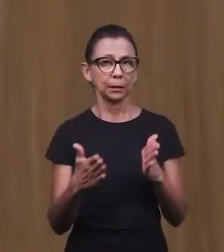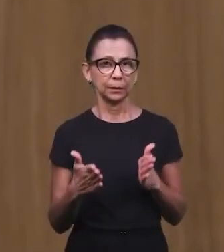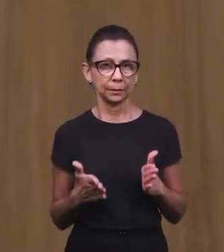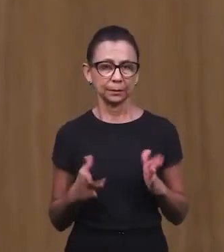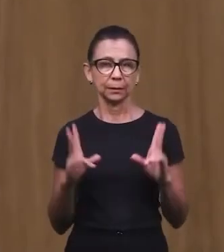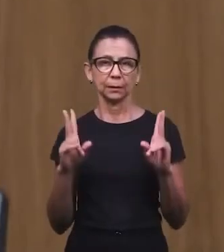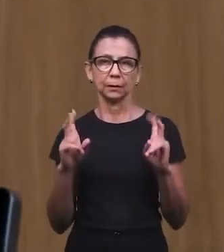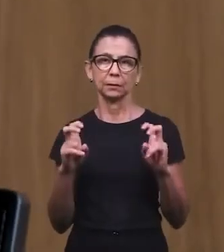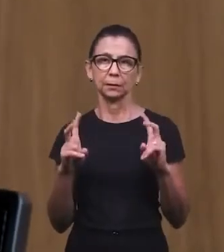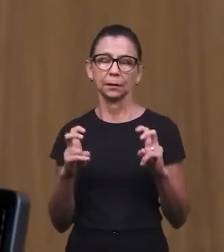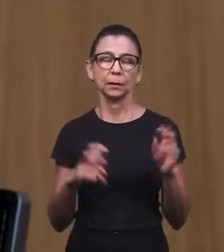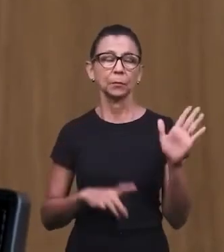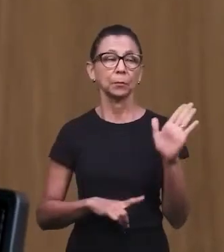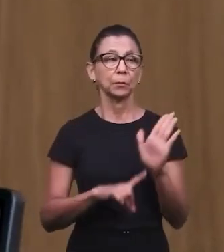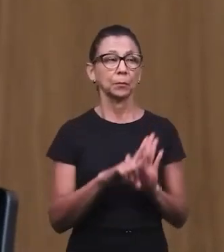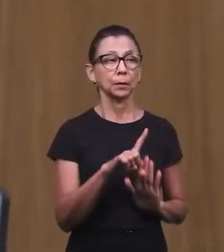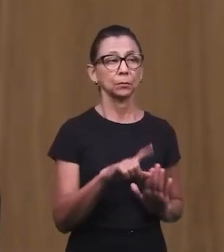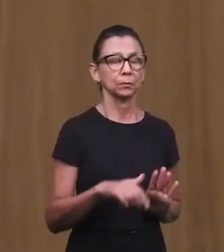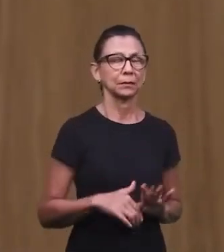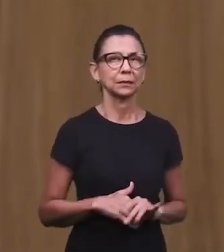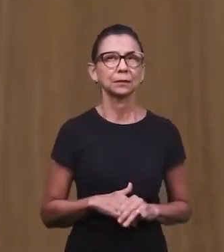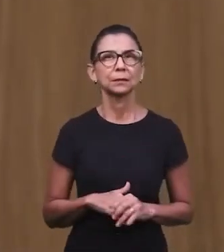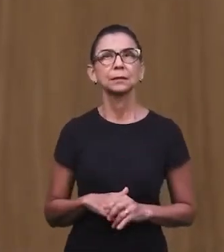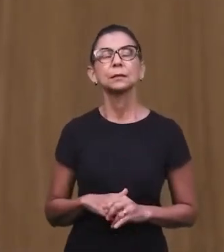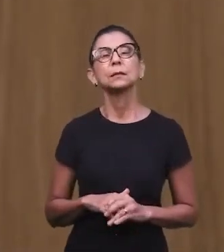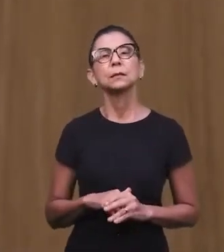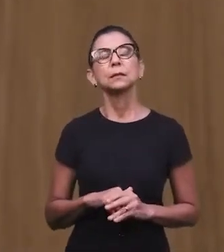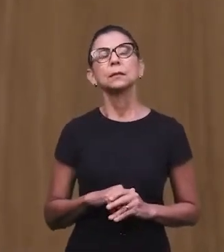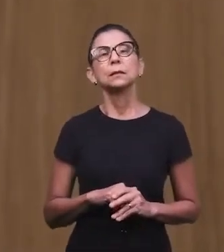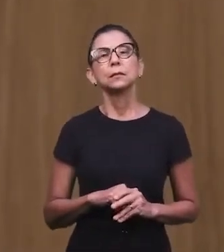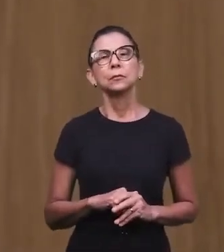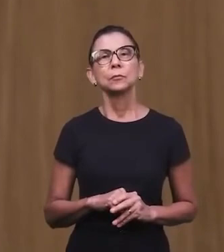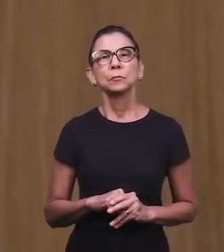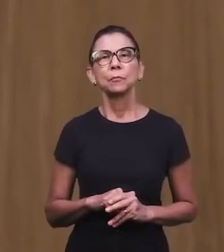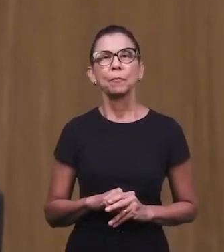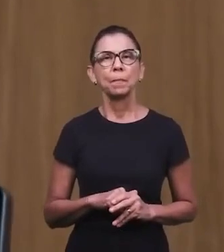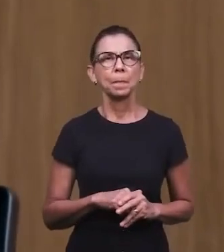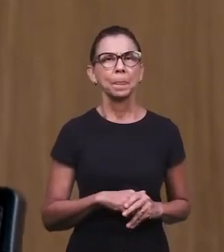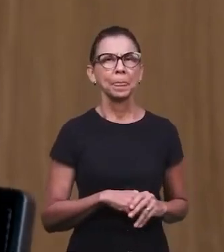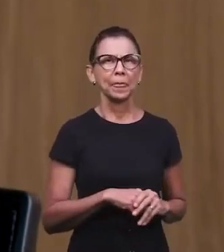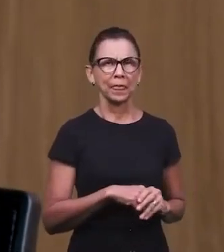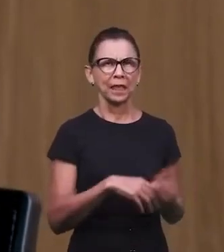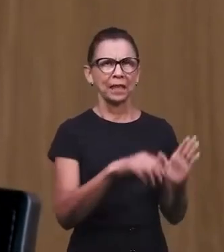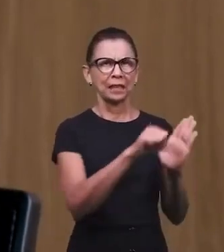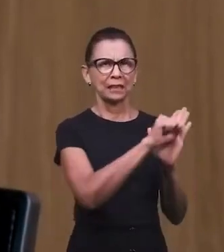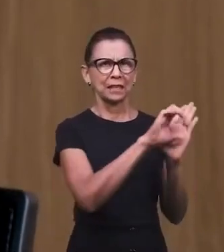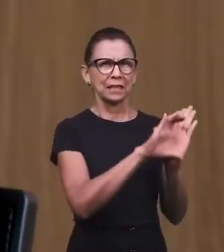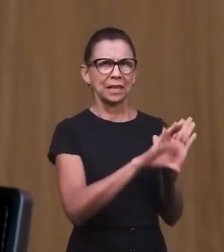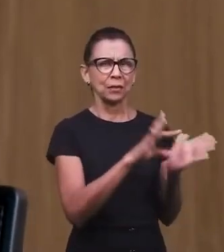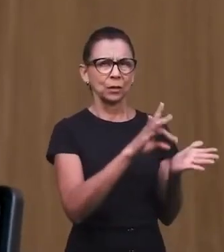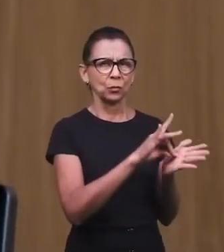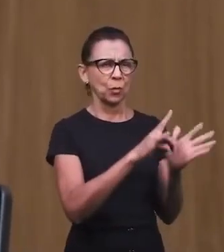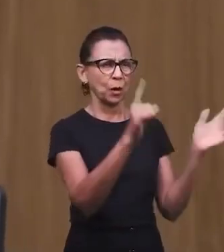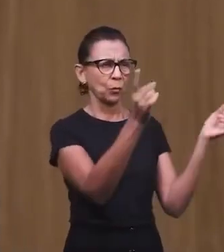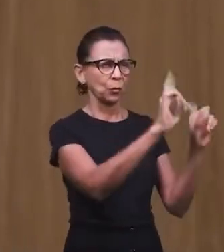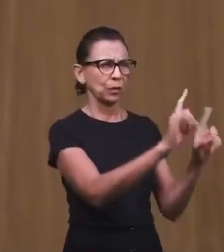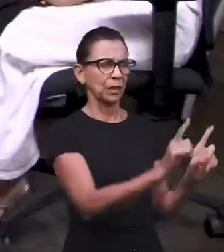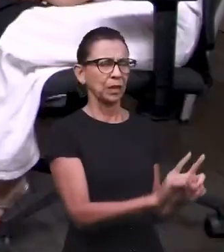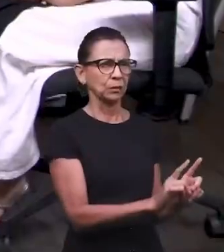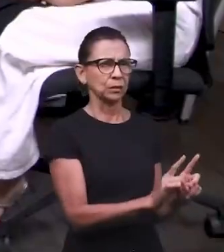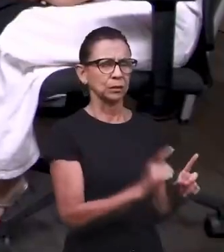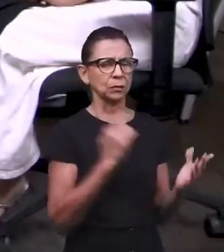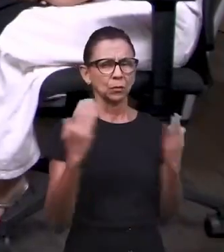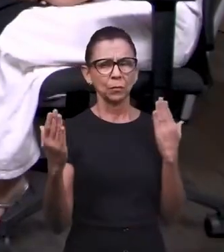pergunta que é qual a associação que nós temos com o deus desse século pastor Diniz com o Trombetas e